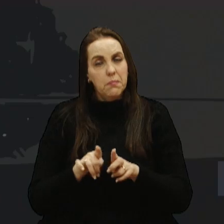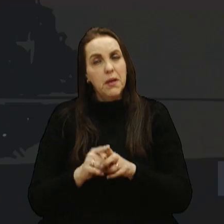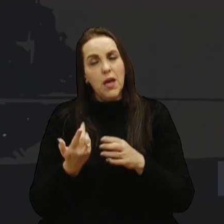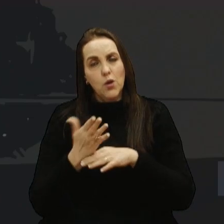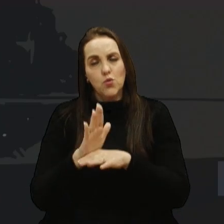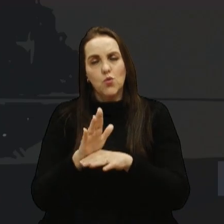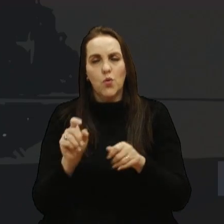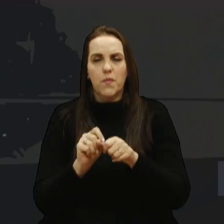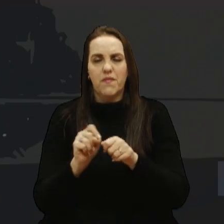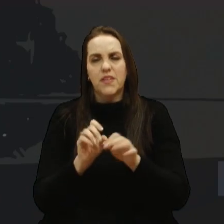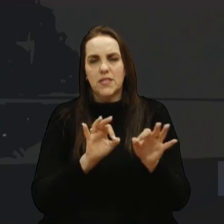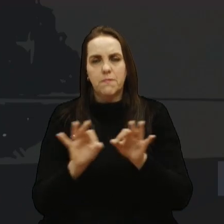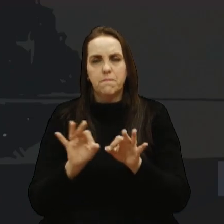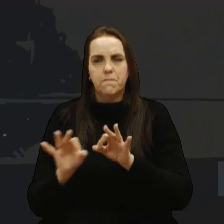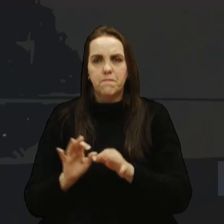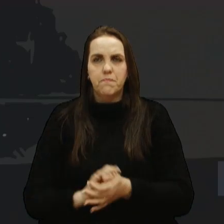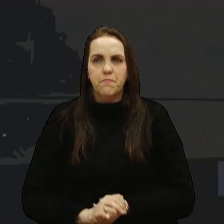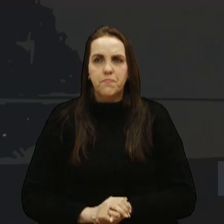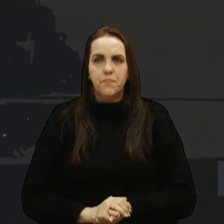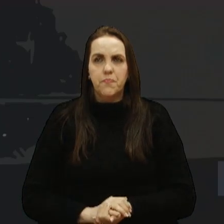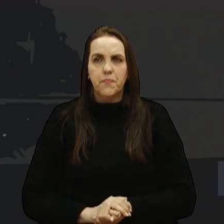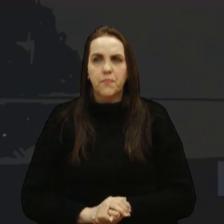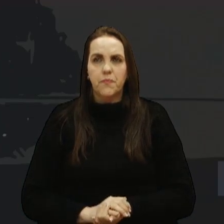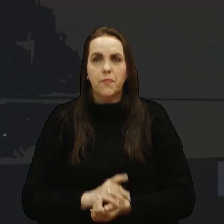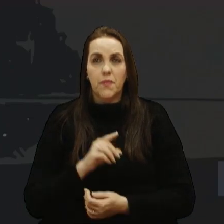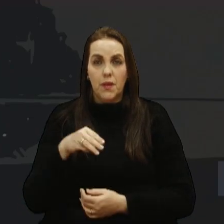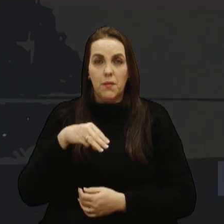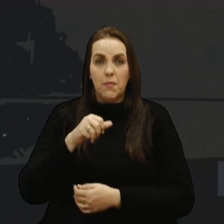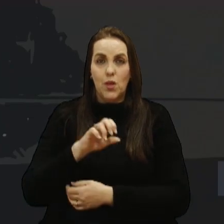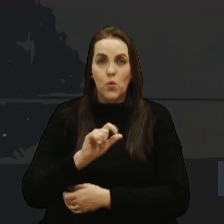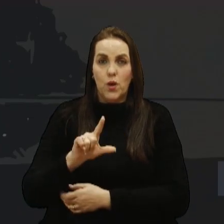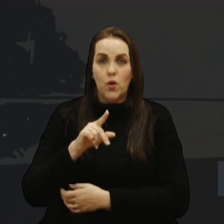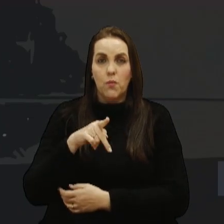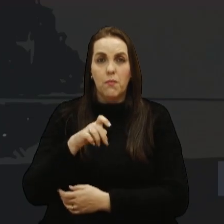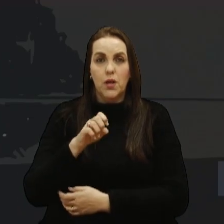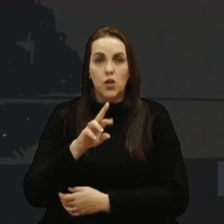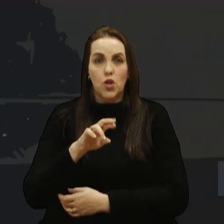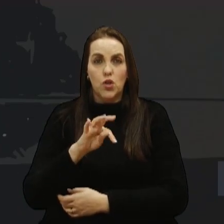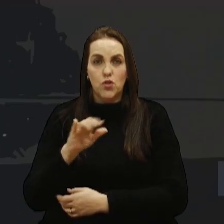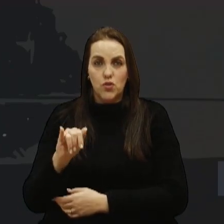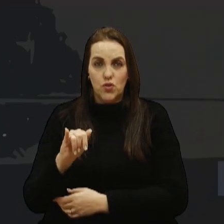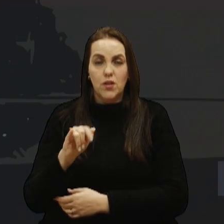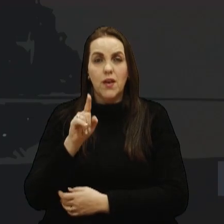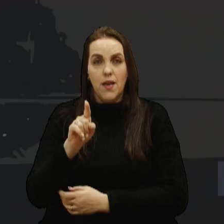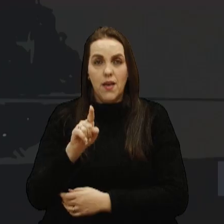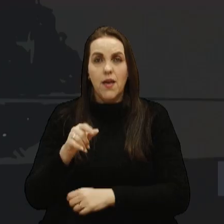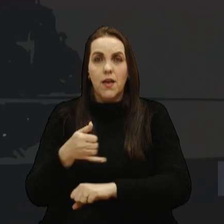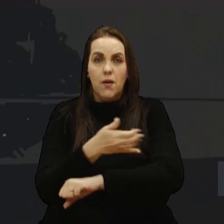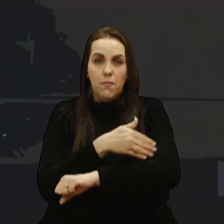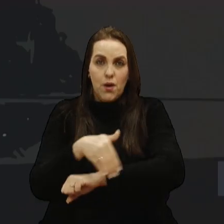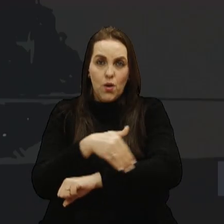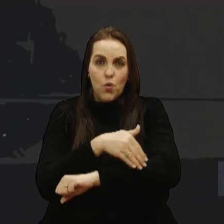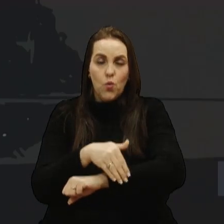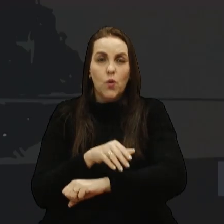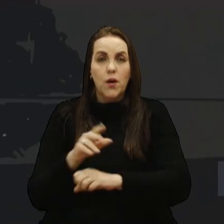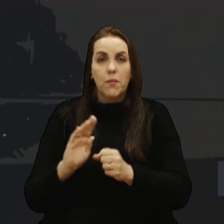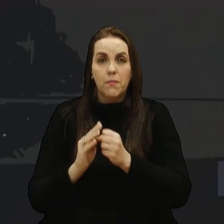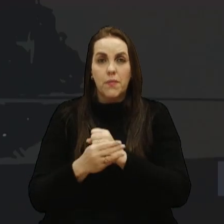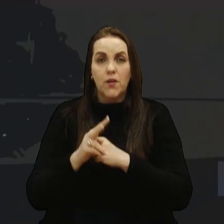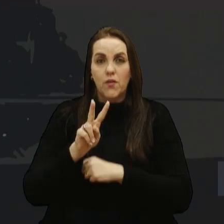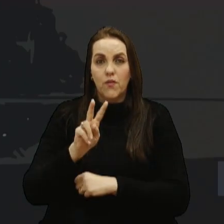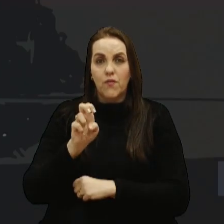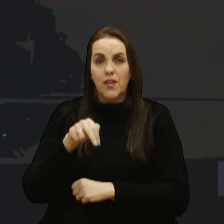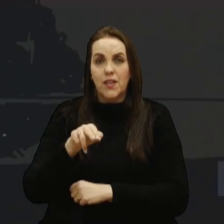colaborou. Próximo. Manuel Pedrotti é uma outra via lá no Veneza, tá? Para quem não conhece o